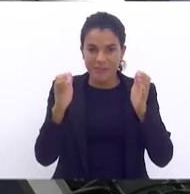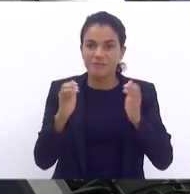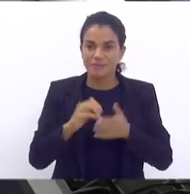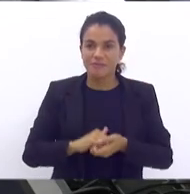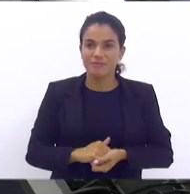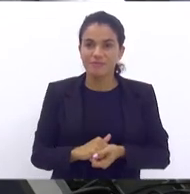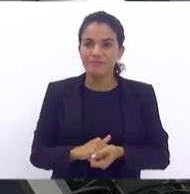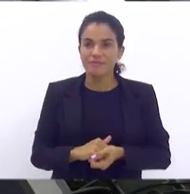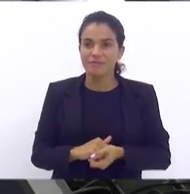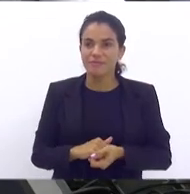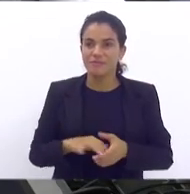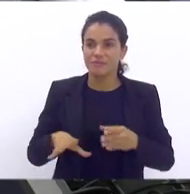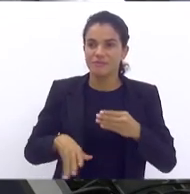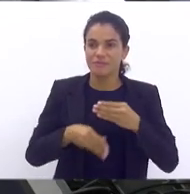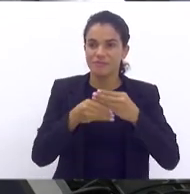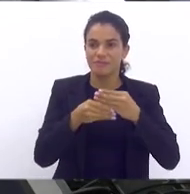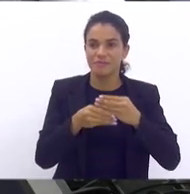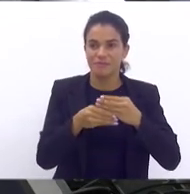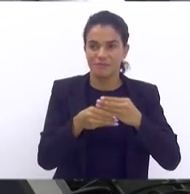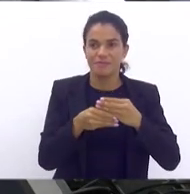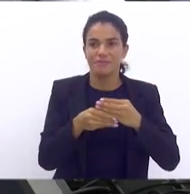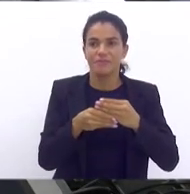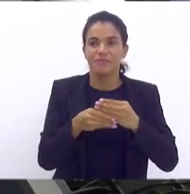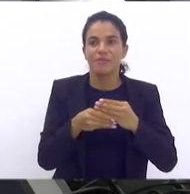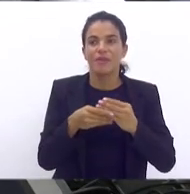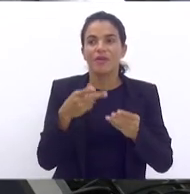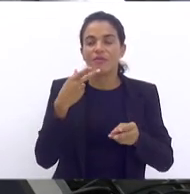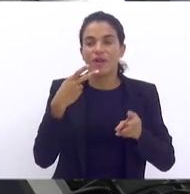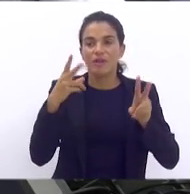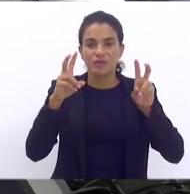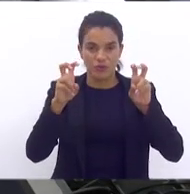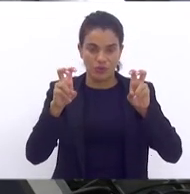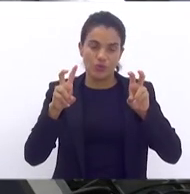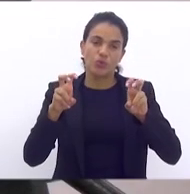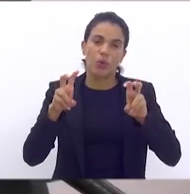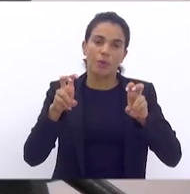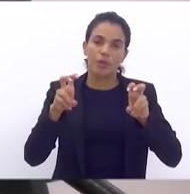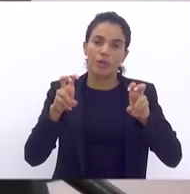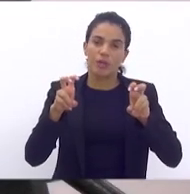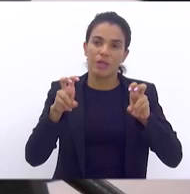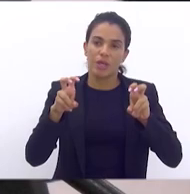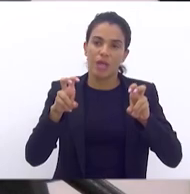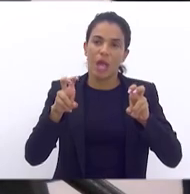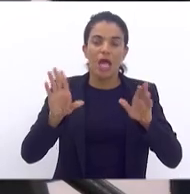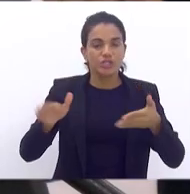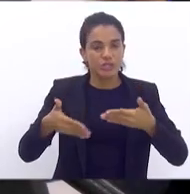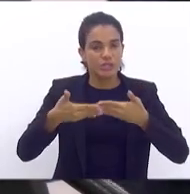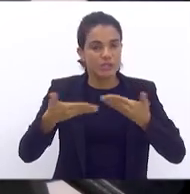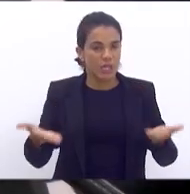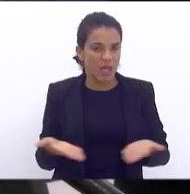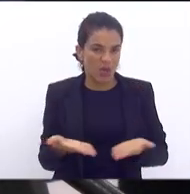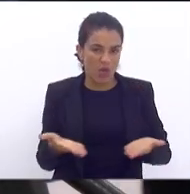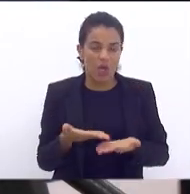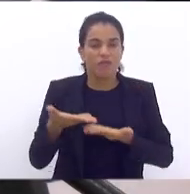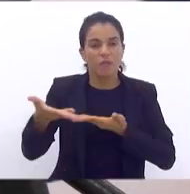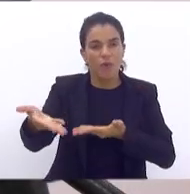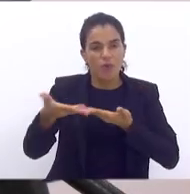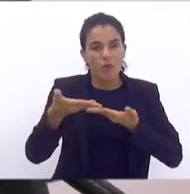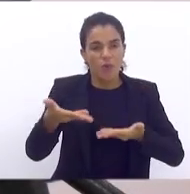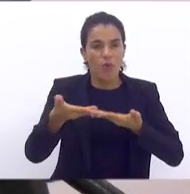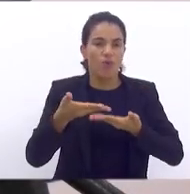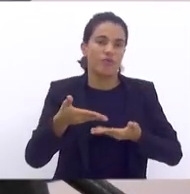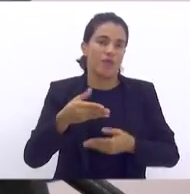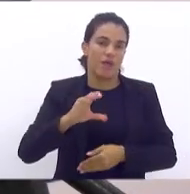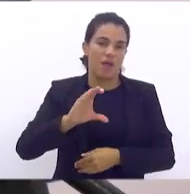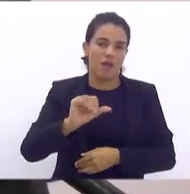sua colocação, mas o que está escrito na legislação é que compete ser o Tribunal Marítimo. Então, a gente encerra por aqui e vamos chamar a capitania para